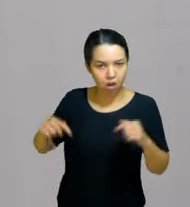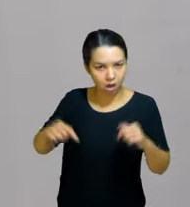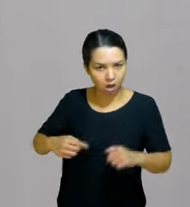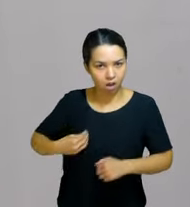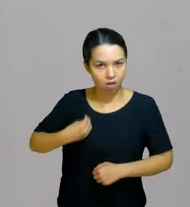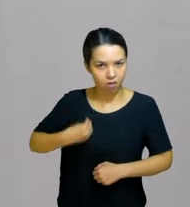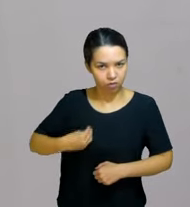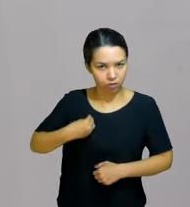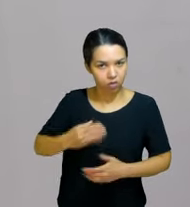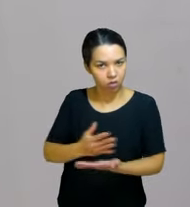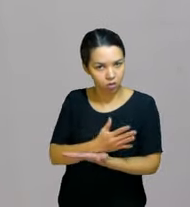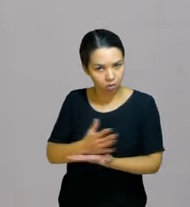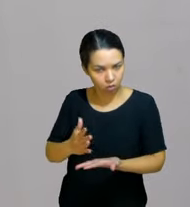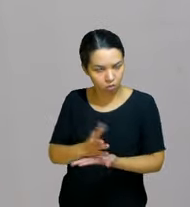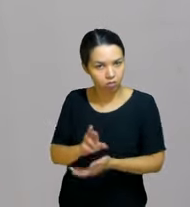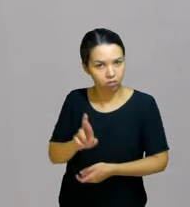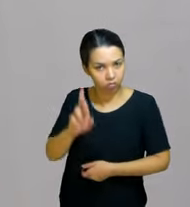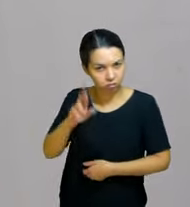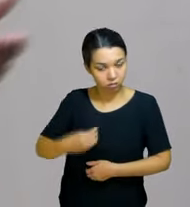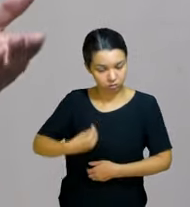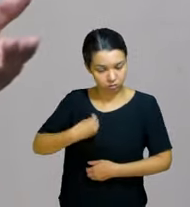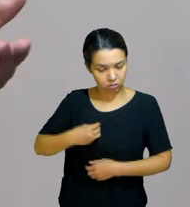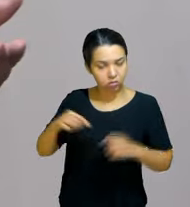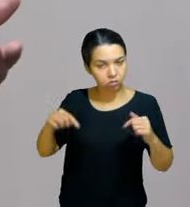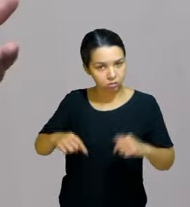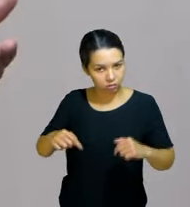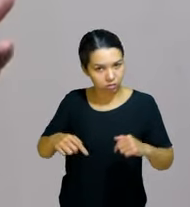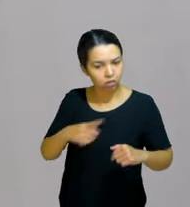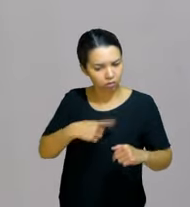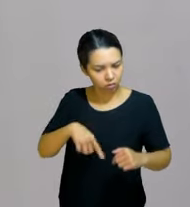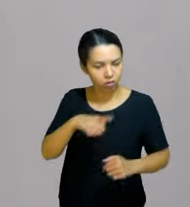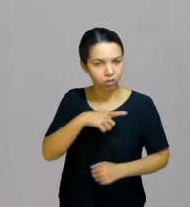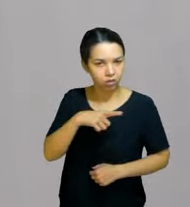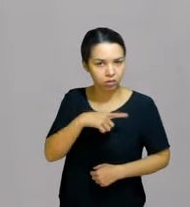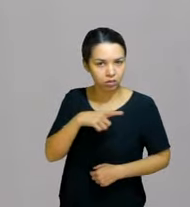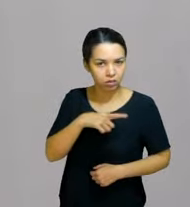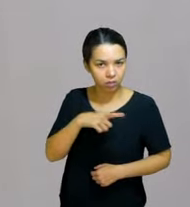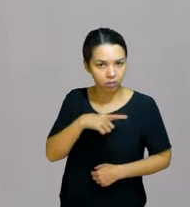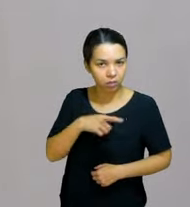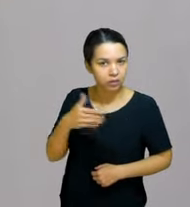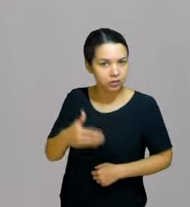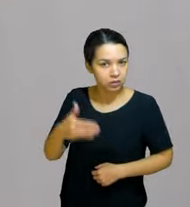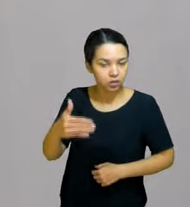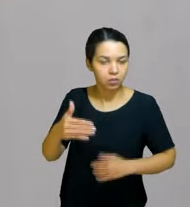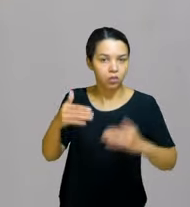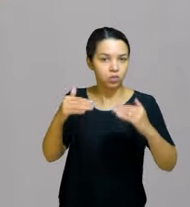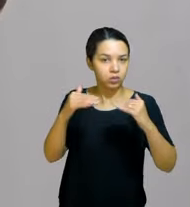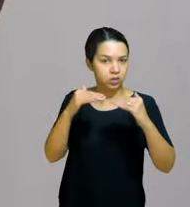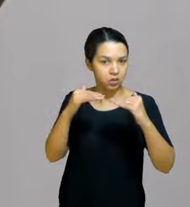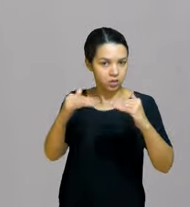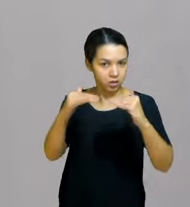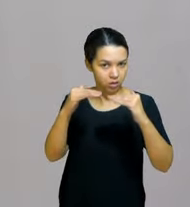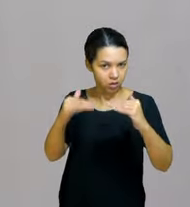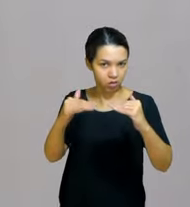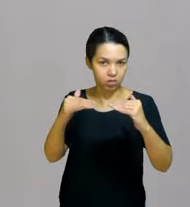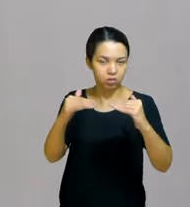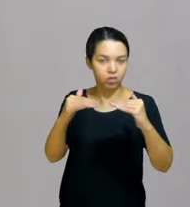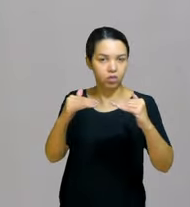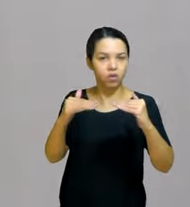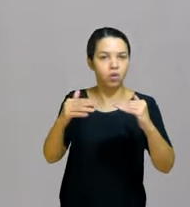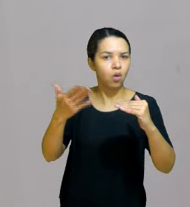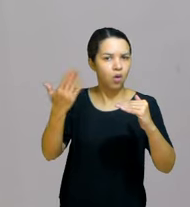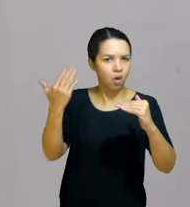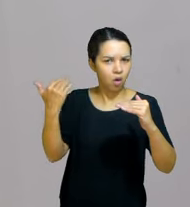dirigentes estão aqui presentes. Não é, Vado? Tivemos, claro que tivemos, mas sempre num nível, nunca no que foi